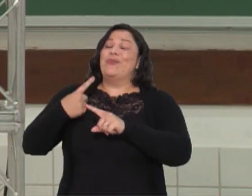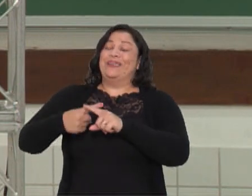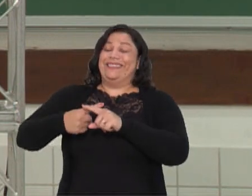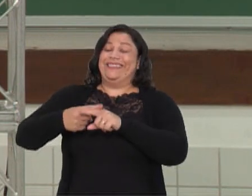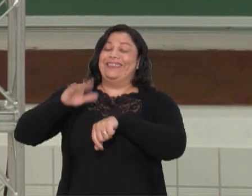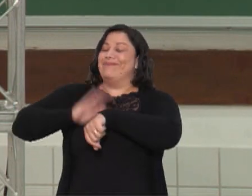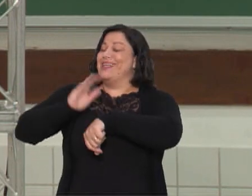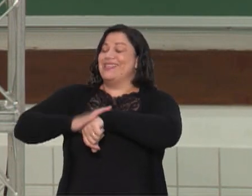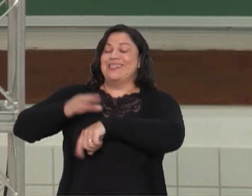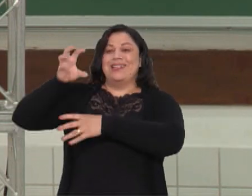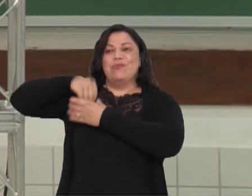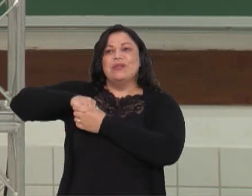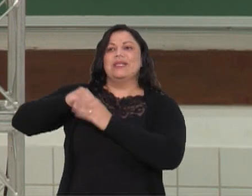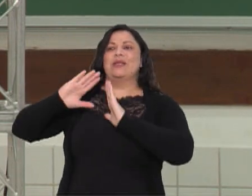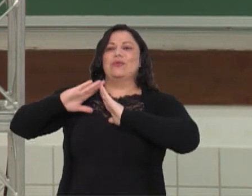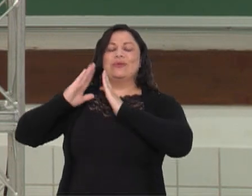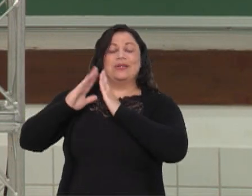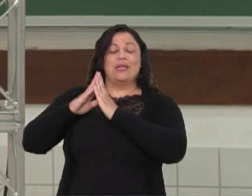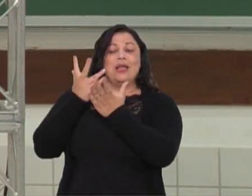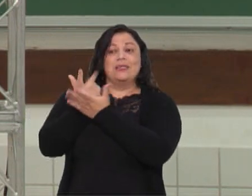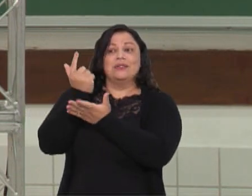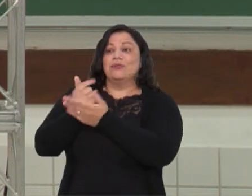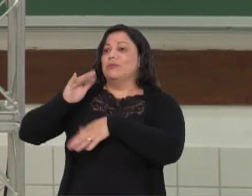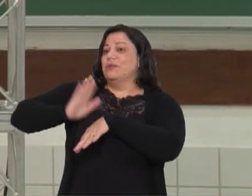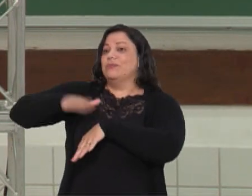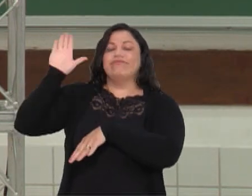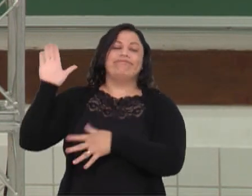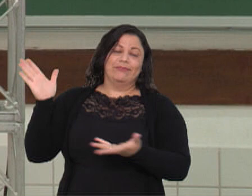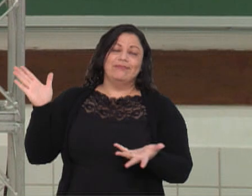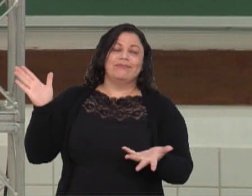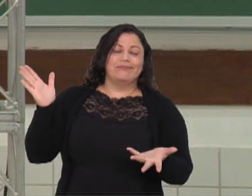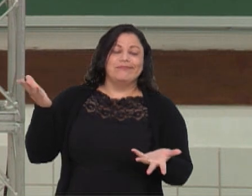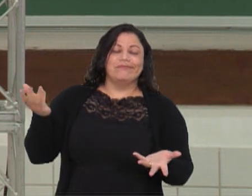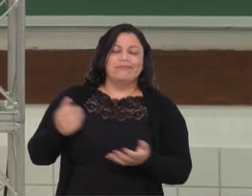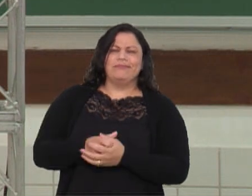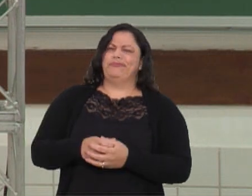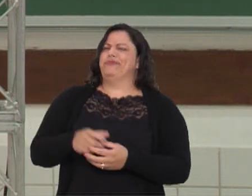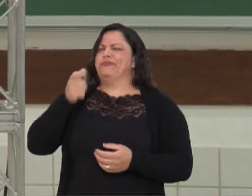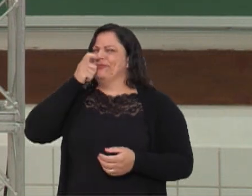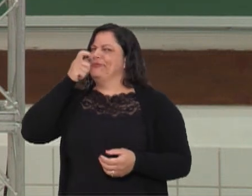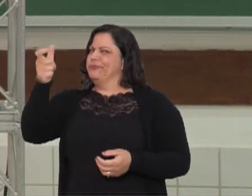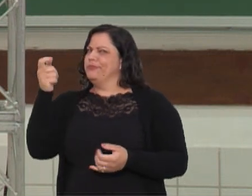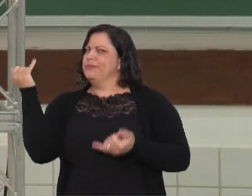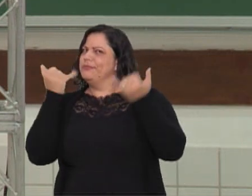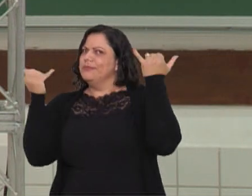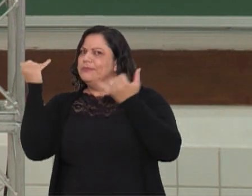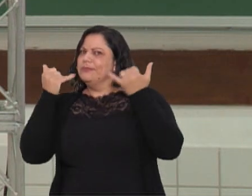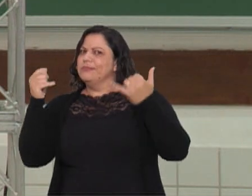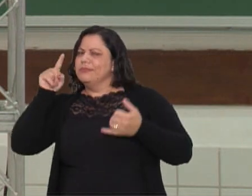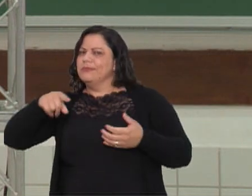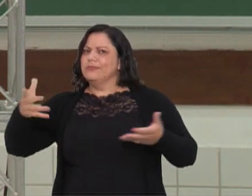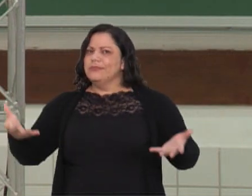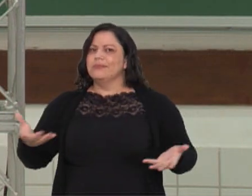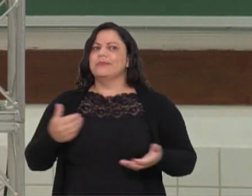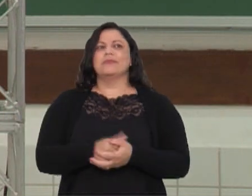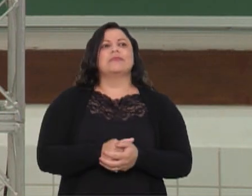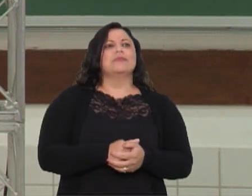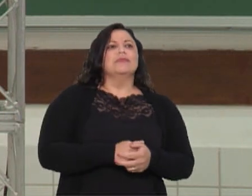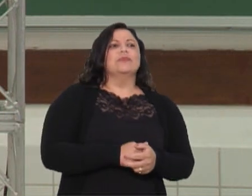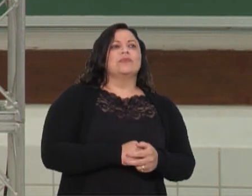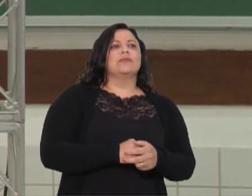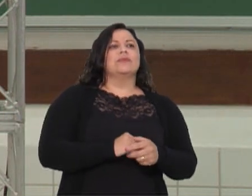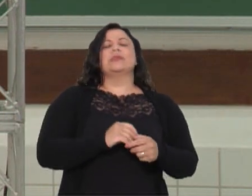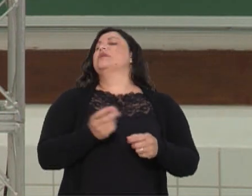comprando até mais do que antes. Interessante essa informação, não é mesmo? E aí, então,